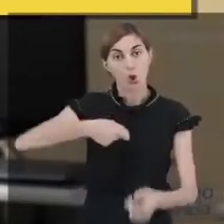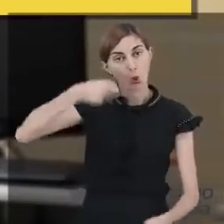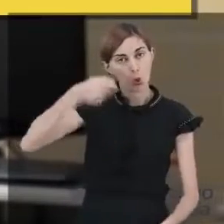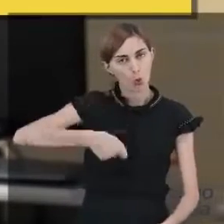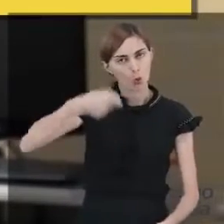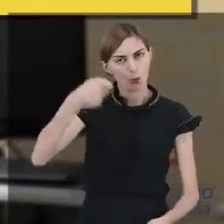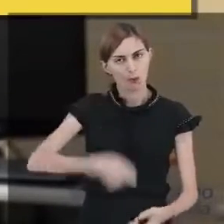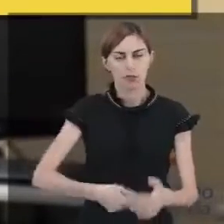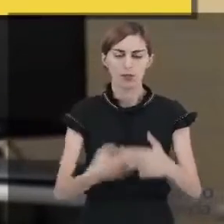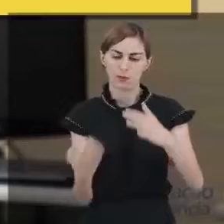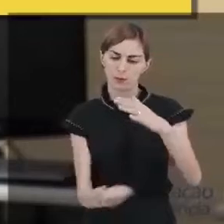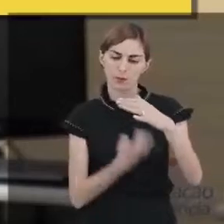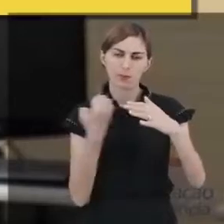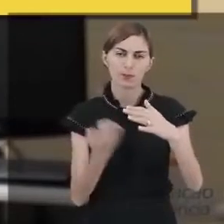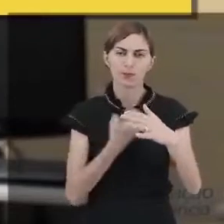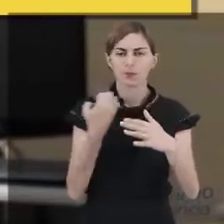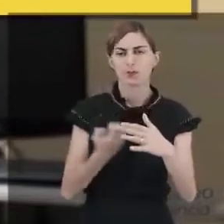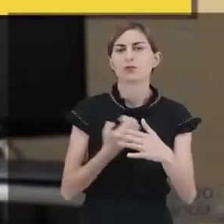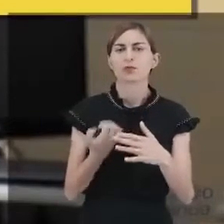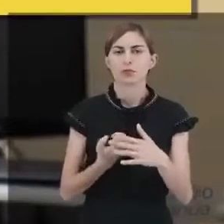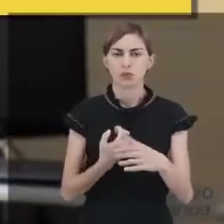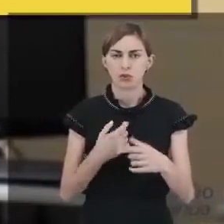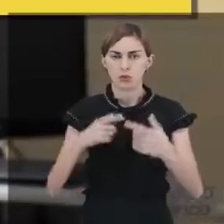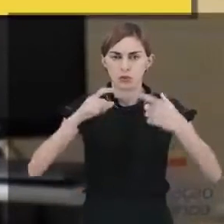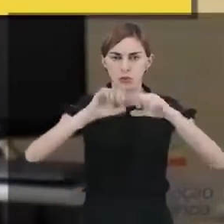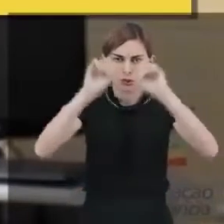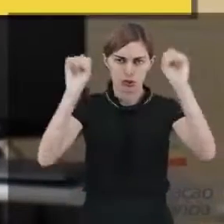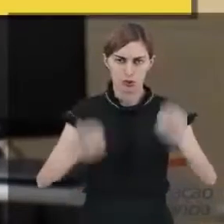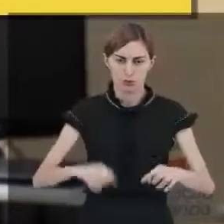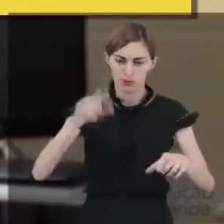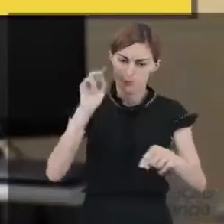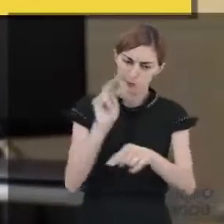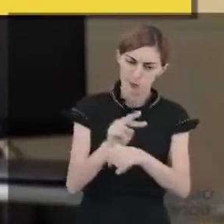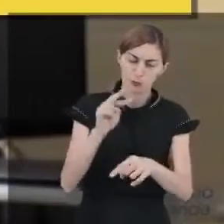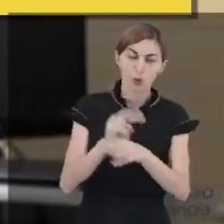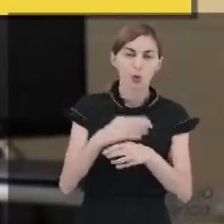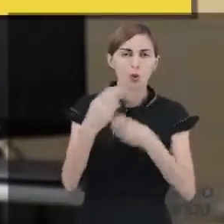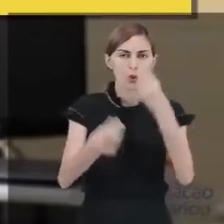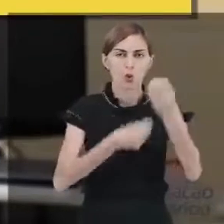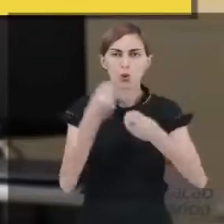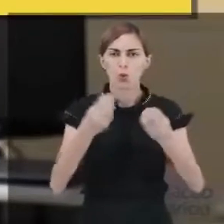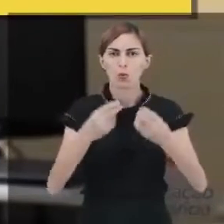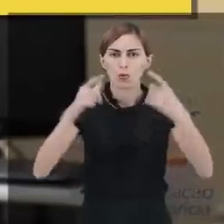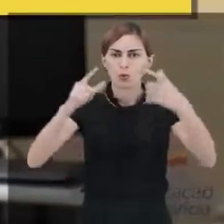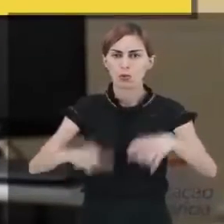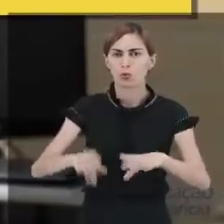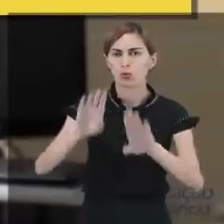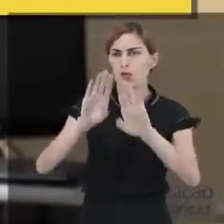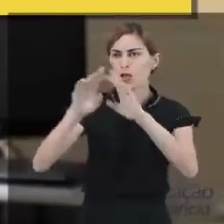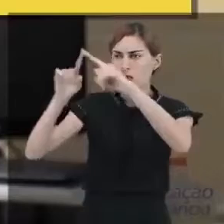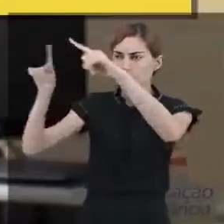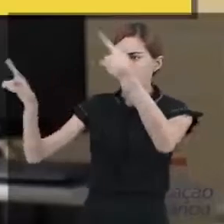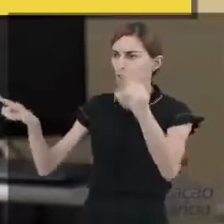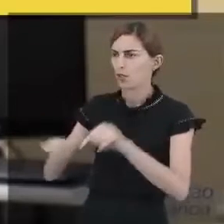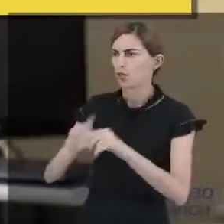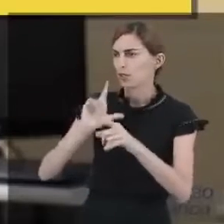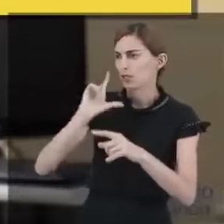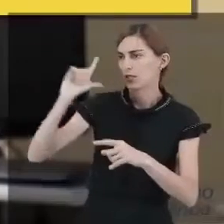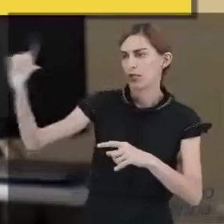empregador a ter sistemas de proteção contra incêndio, ter saídas de emergência na sua edificação,